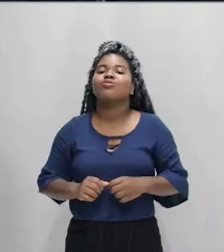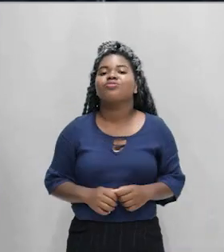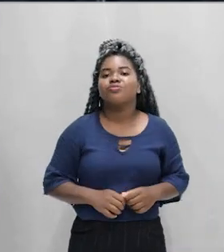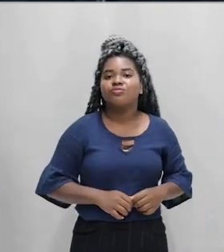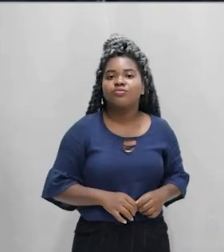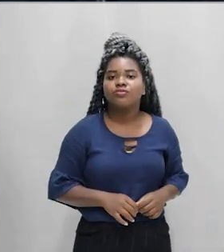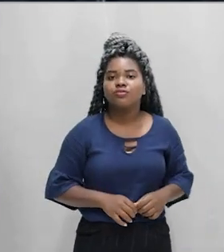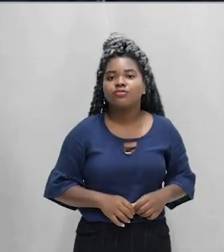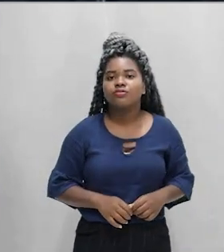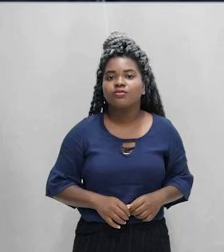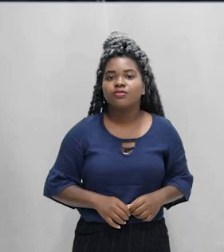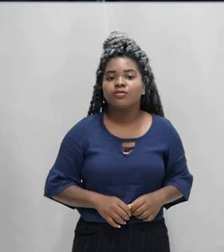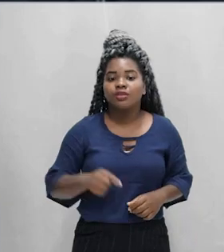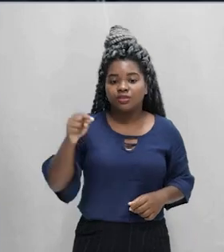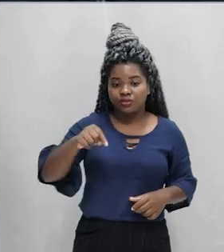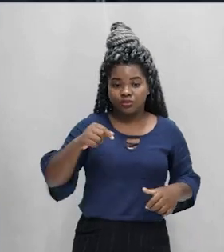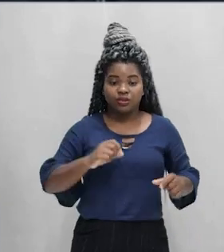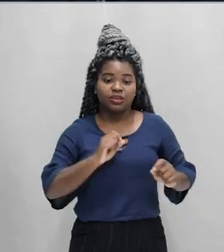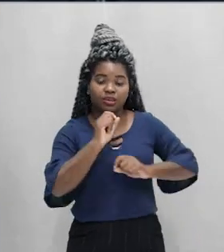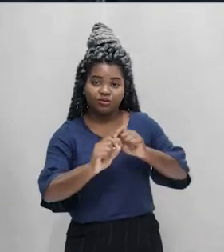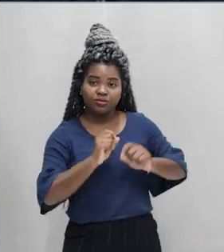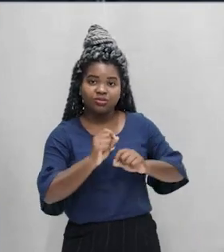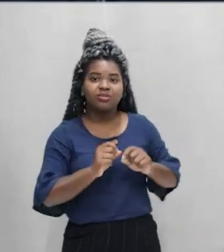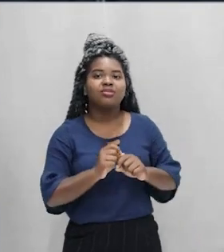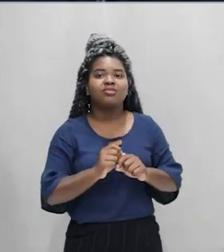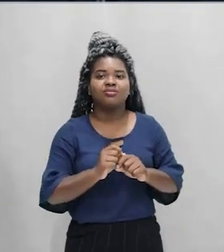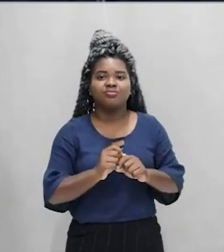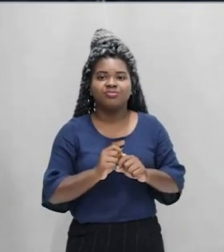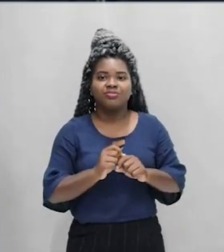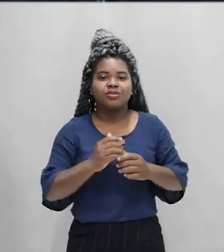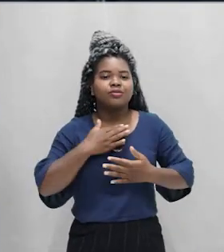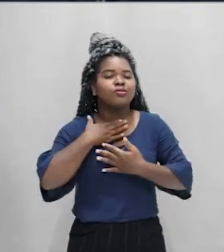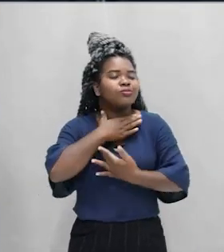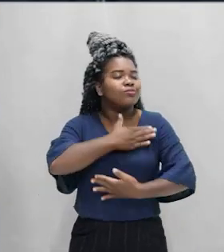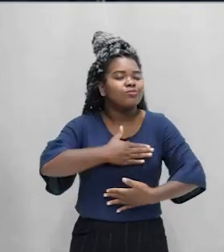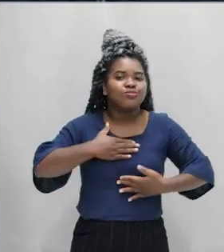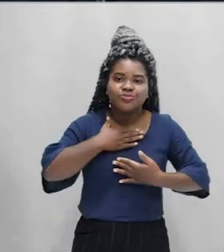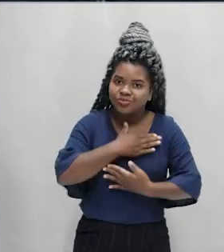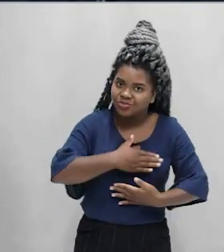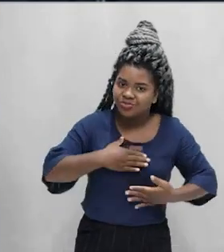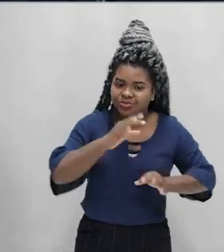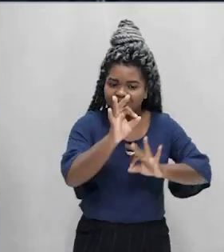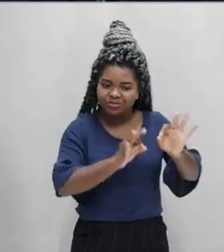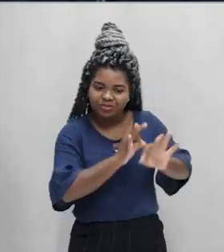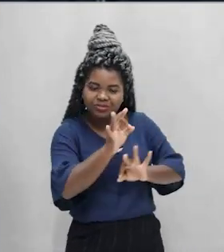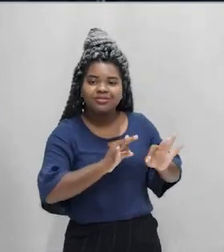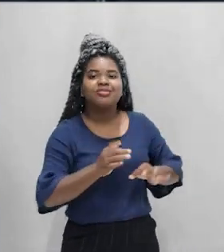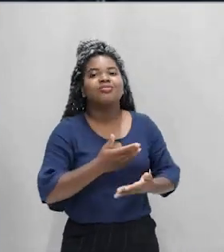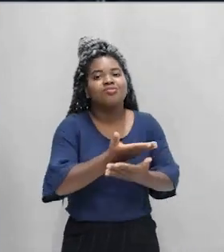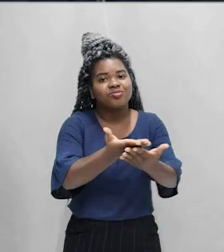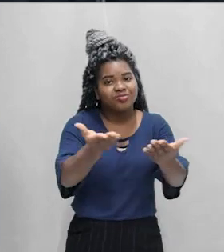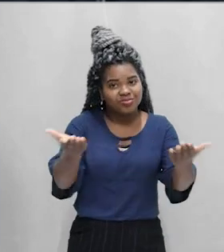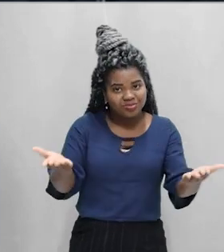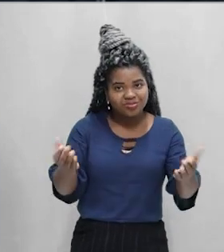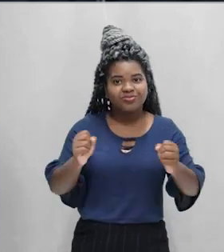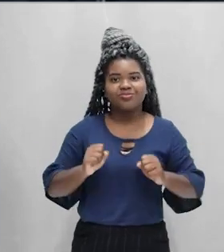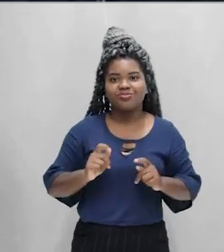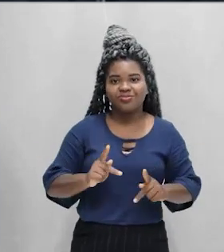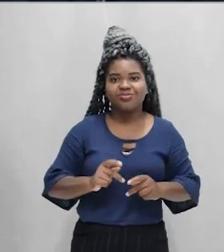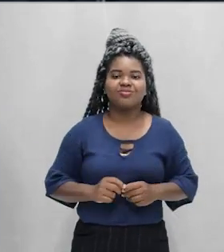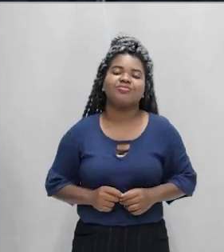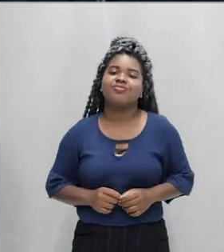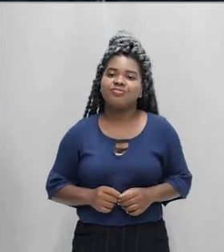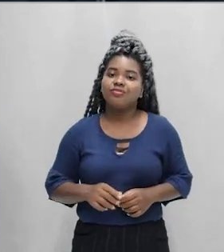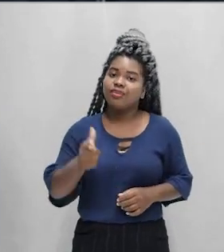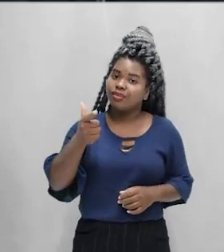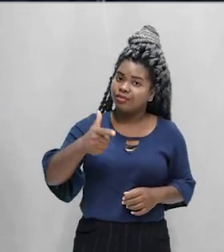trabalho é feito com muito carinho para que a gente vença esse momento tão difícil que é o momento de pandemia, tá bom? Vamos